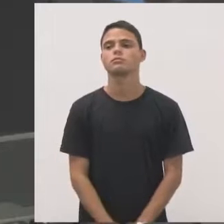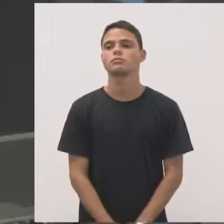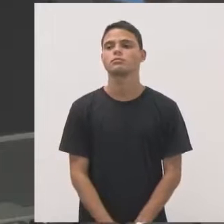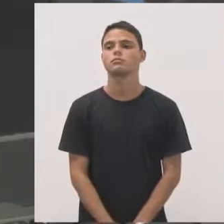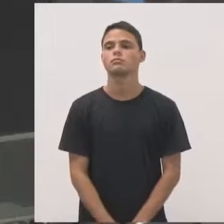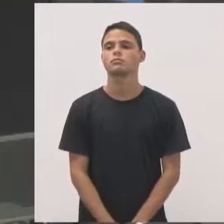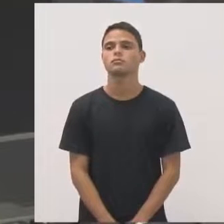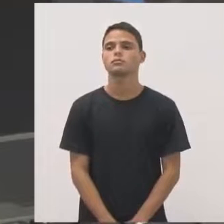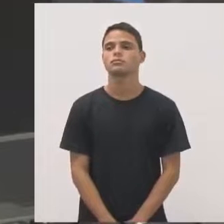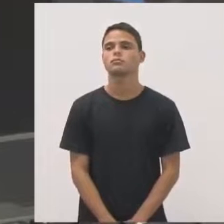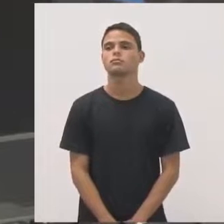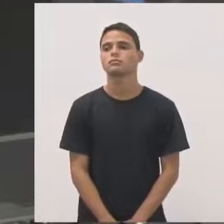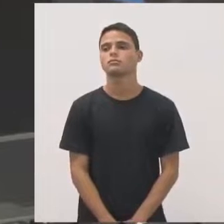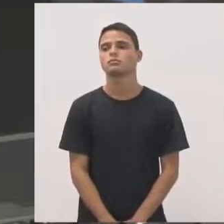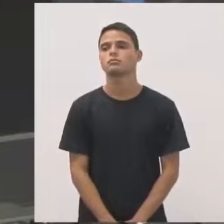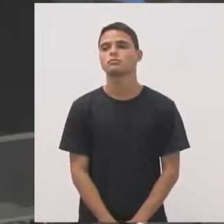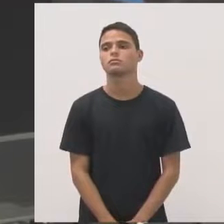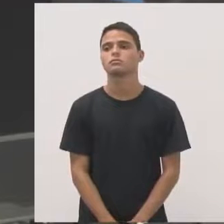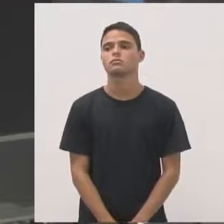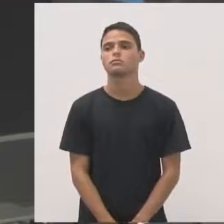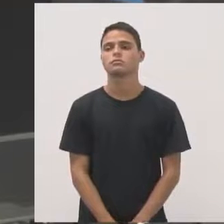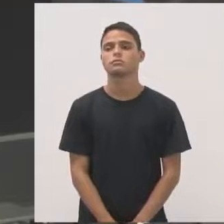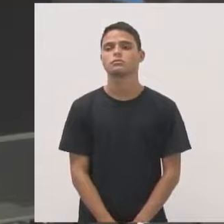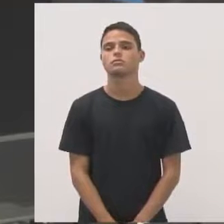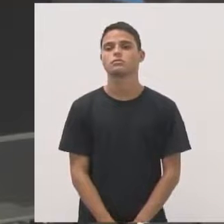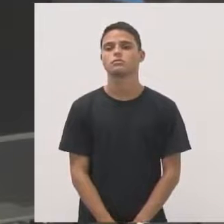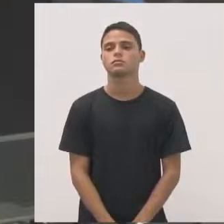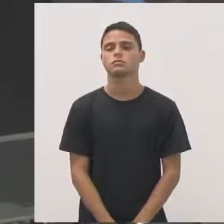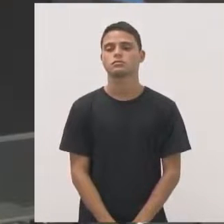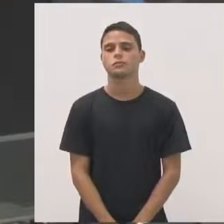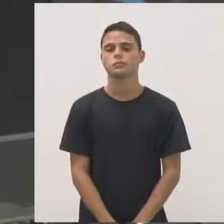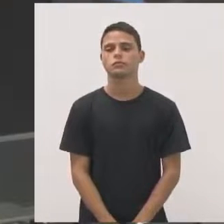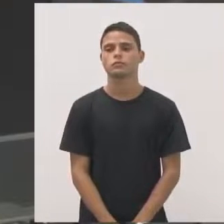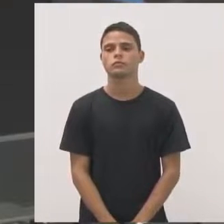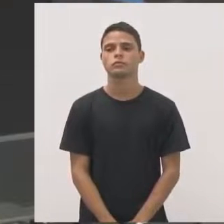Tentamos, né? Estamos tentando. Estamos tentando.